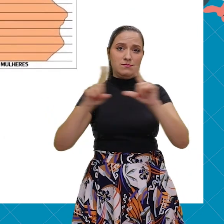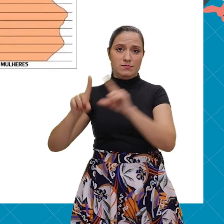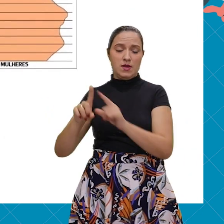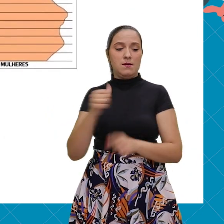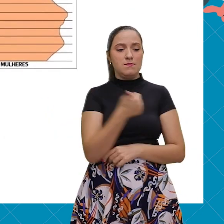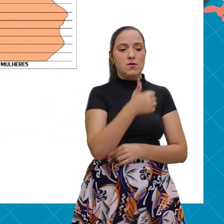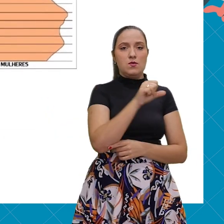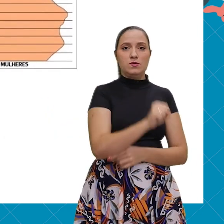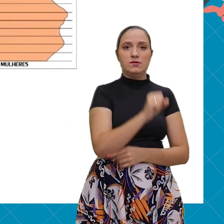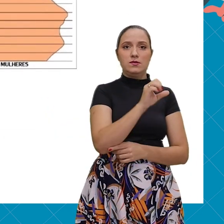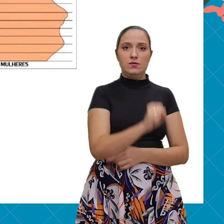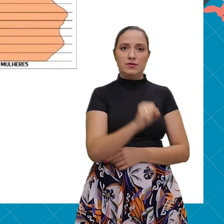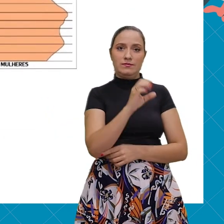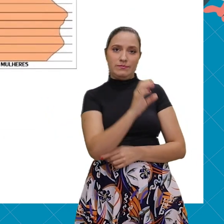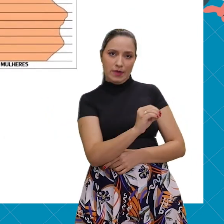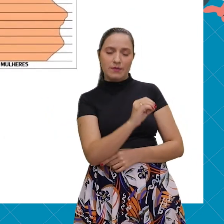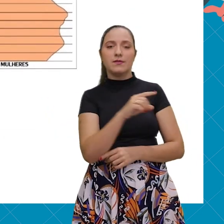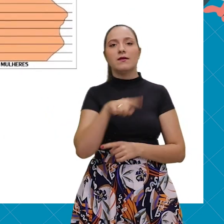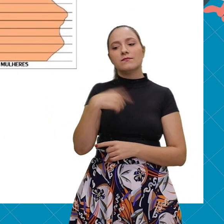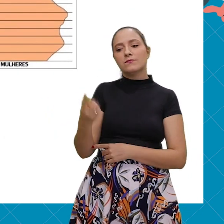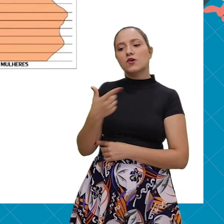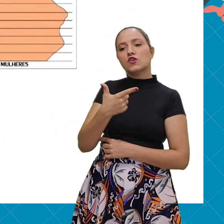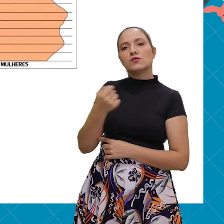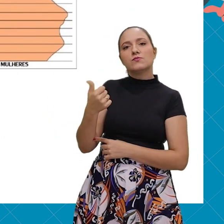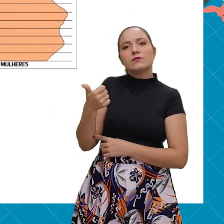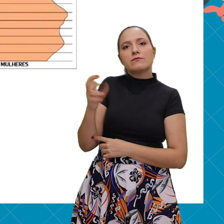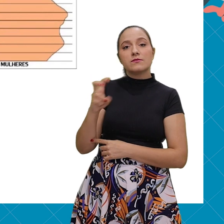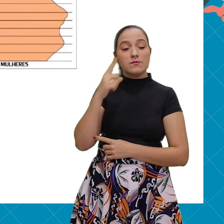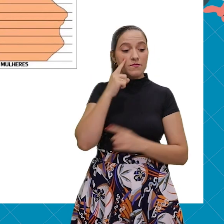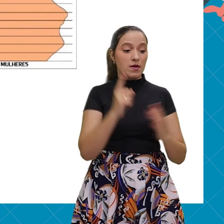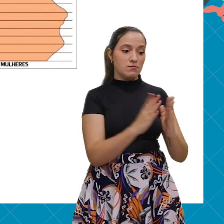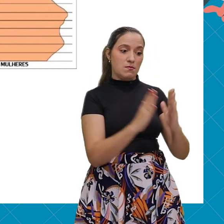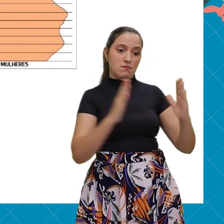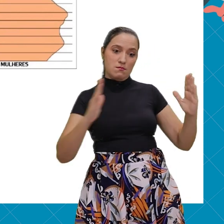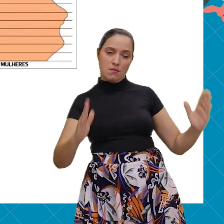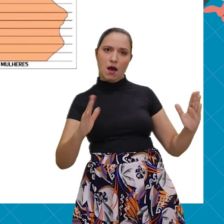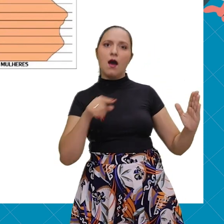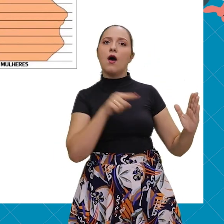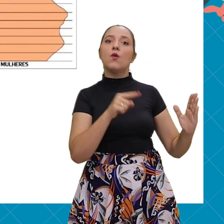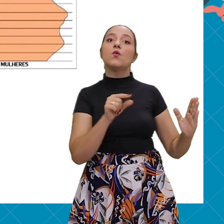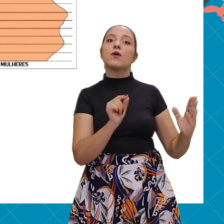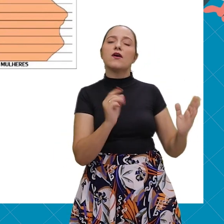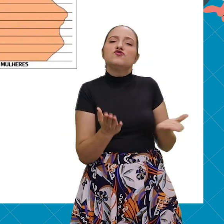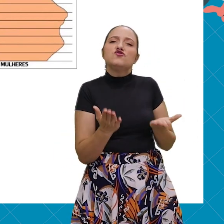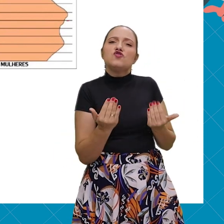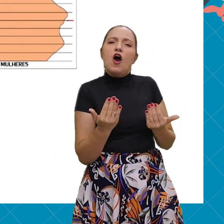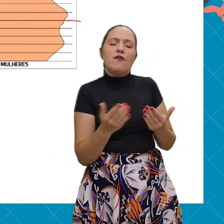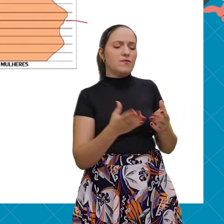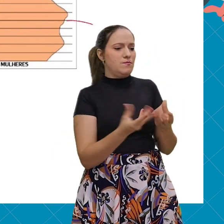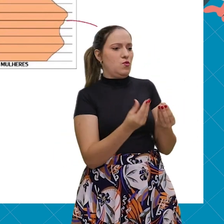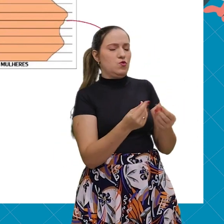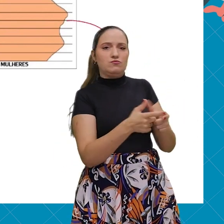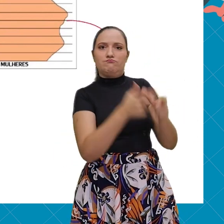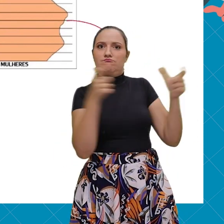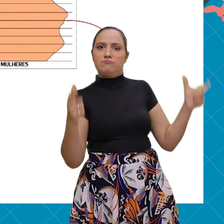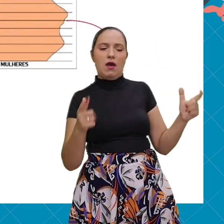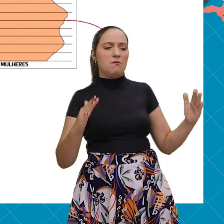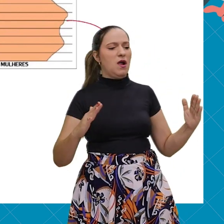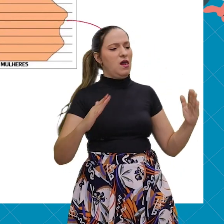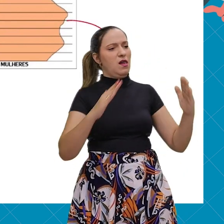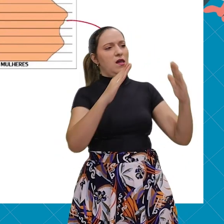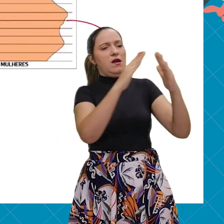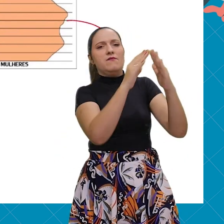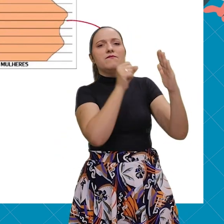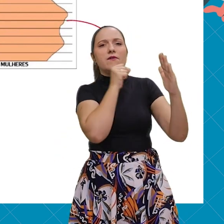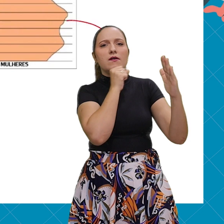de 1980 e a de 2015. Note como a primeira tem a base muito mais larga, o que indica que a população é majoritariamente jovem.